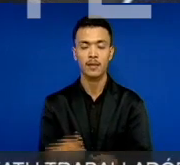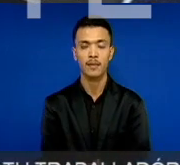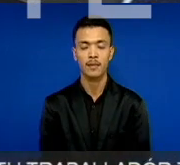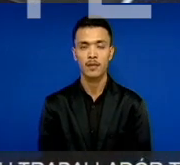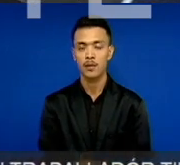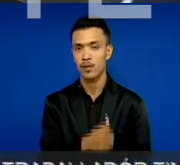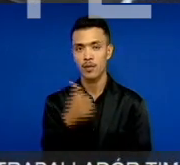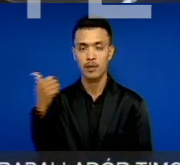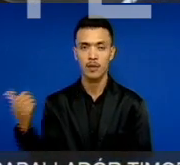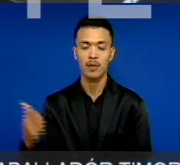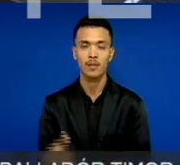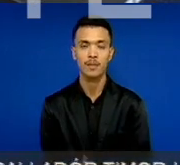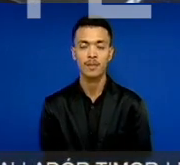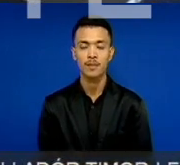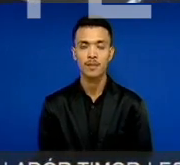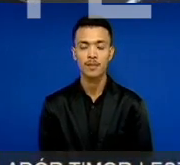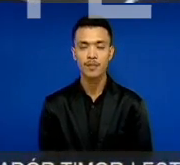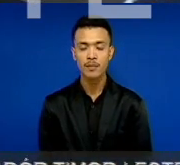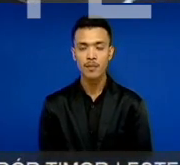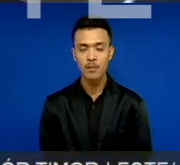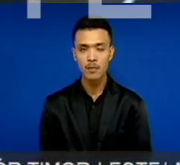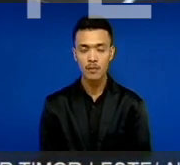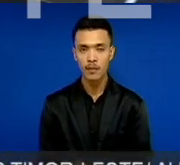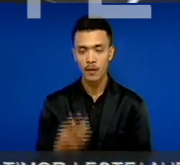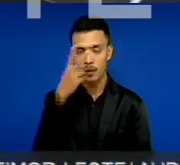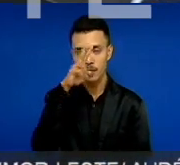lutão, tanto né, a minha retiona, a rederão,